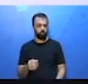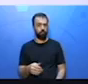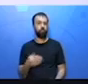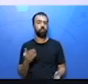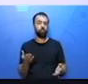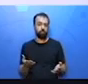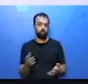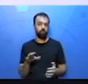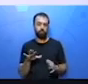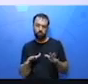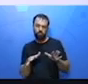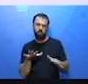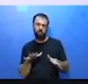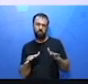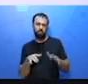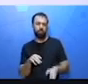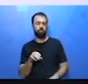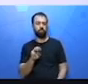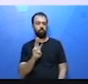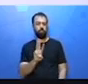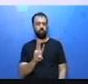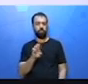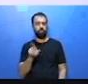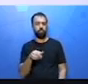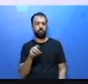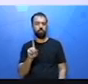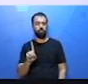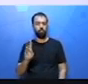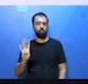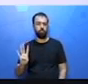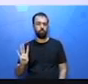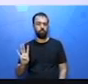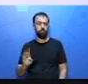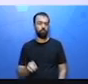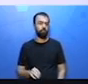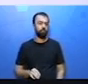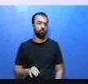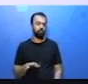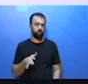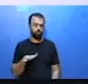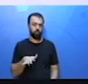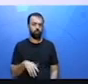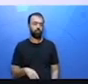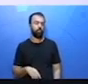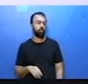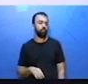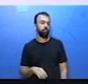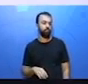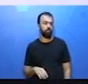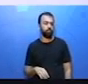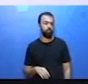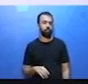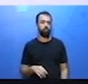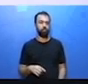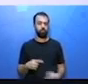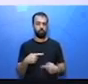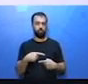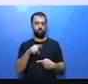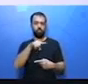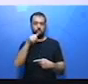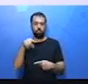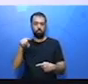nós aproximamos o valor do π para 3,14. Uma aproximação, né? Dá para ver esse símbolo aqui